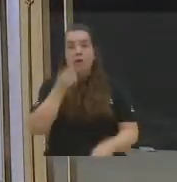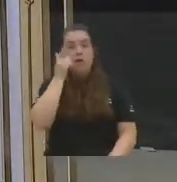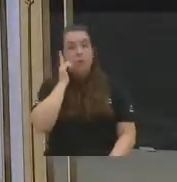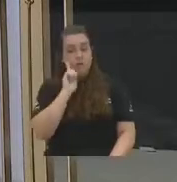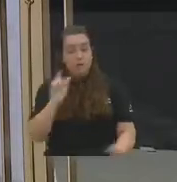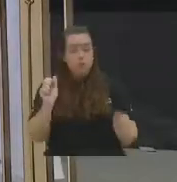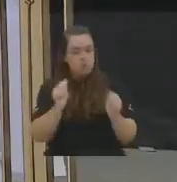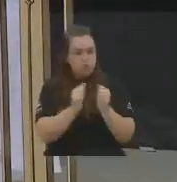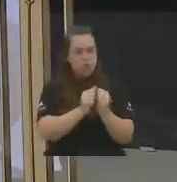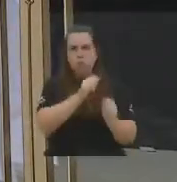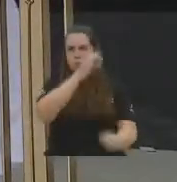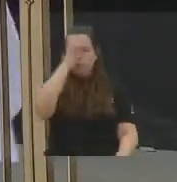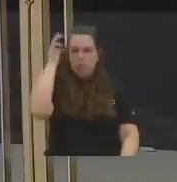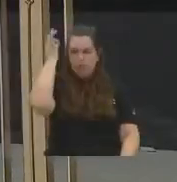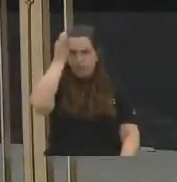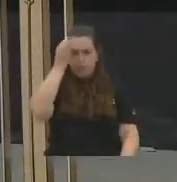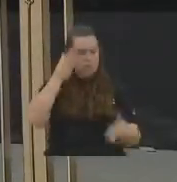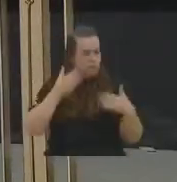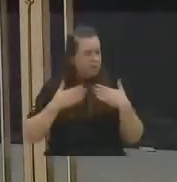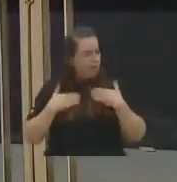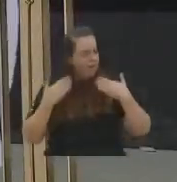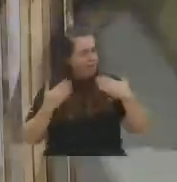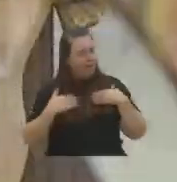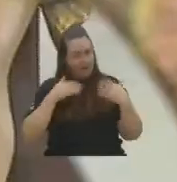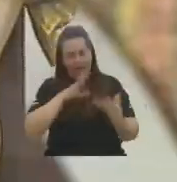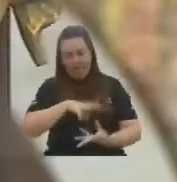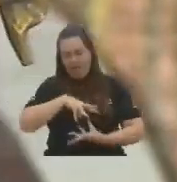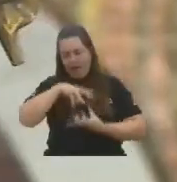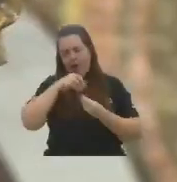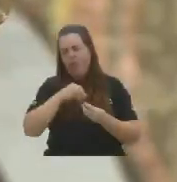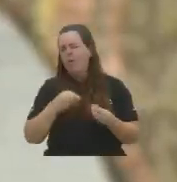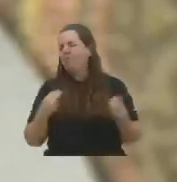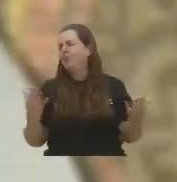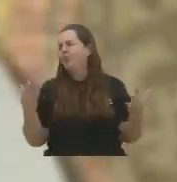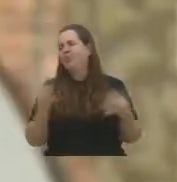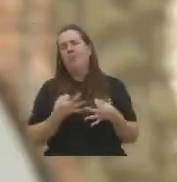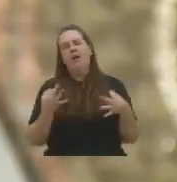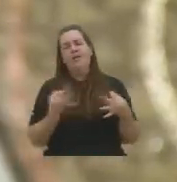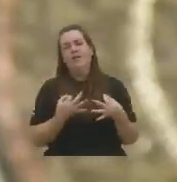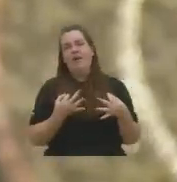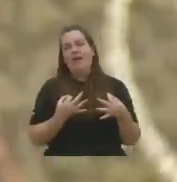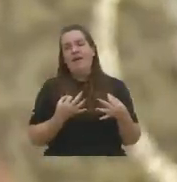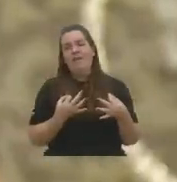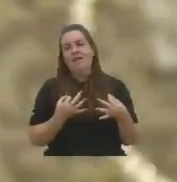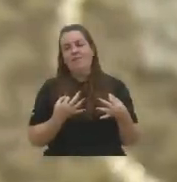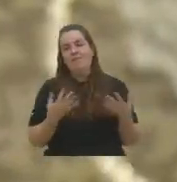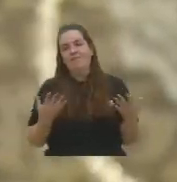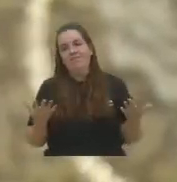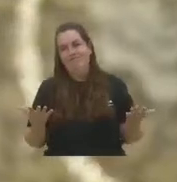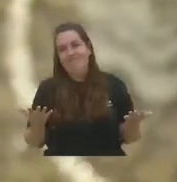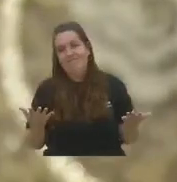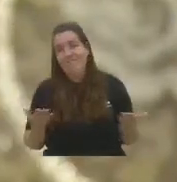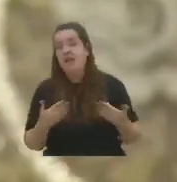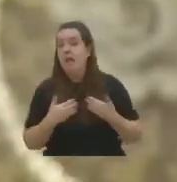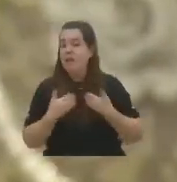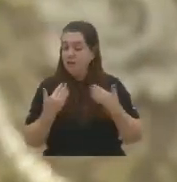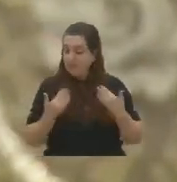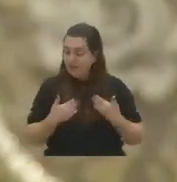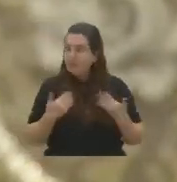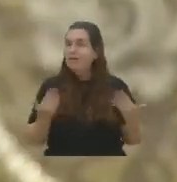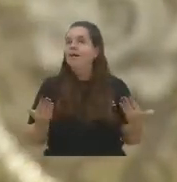alma se alegre tanto que se desdobre em oração de contentamento, e diante